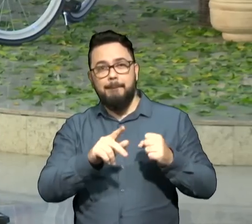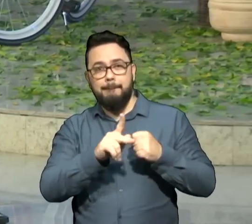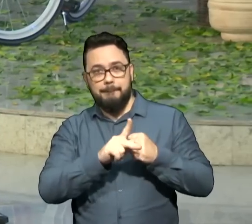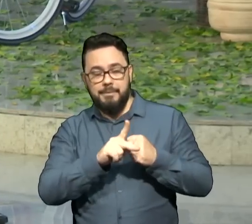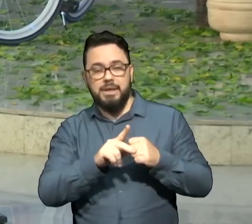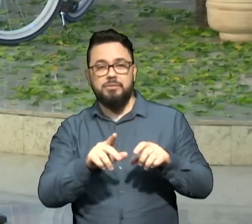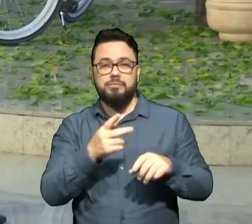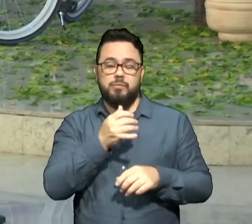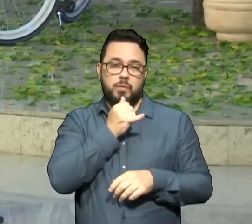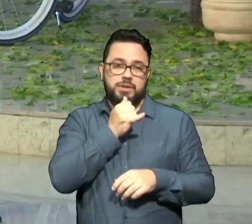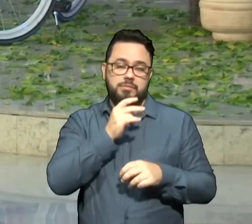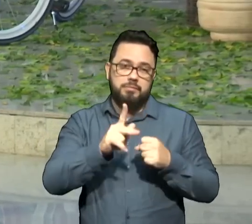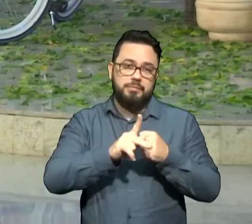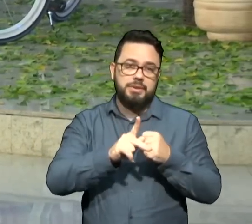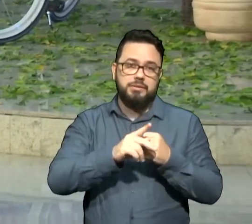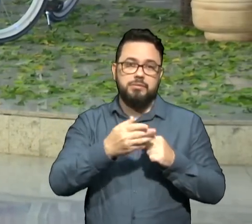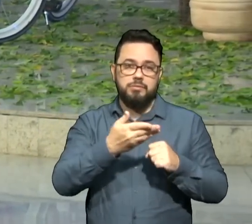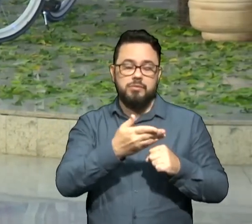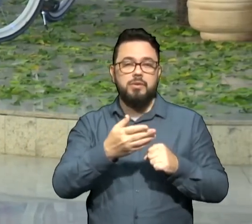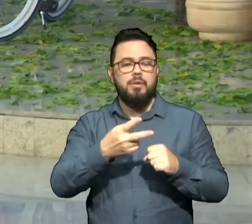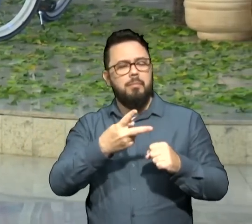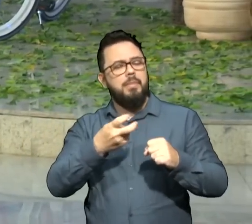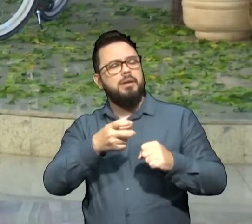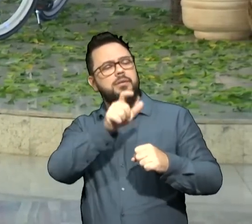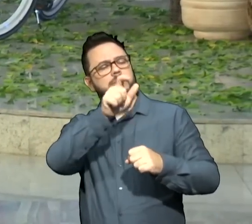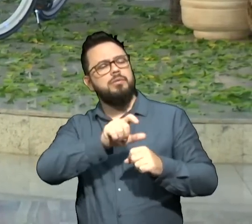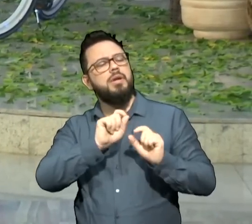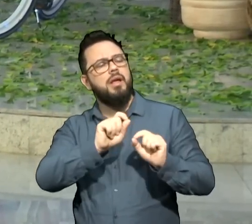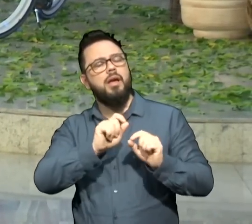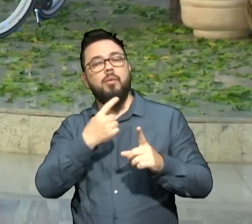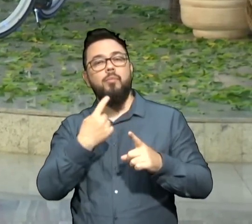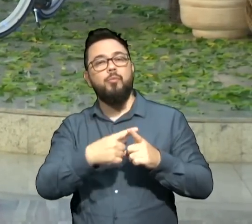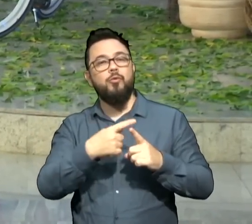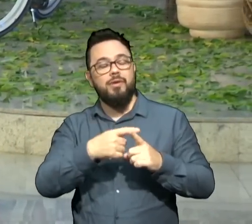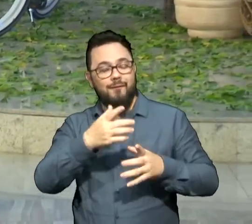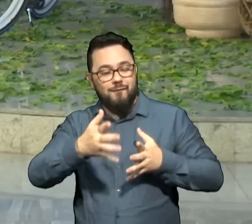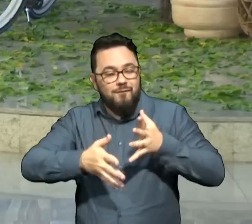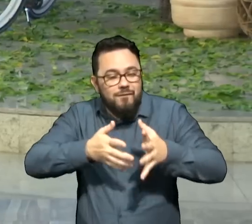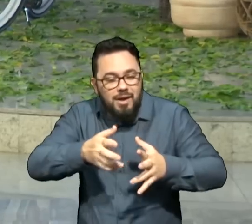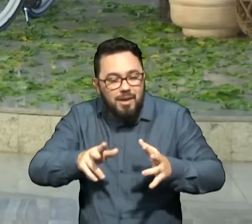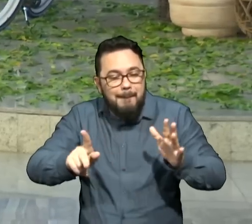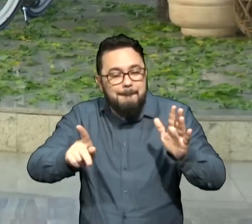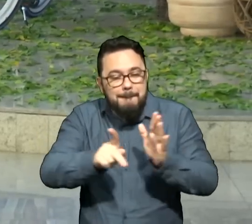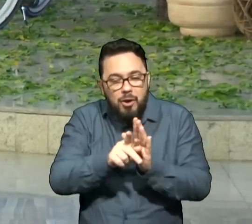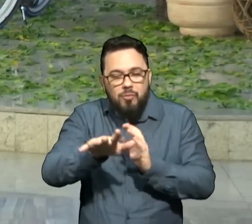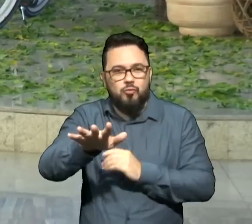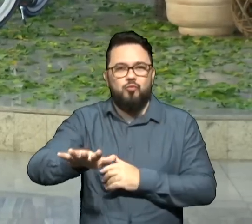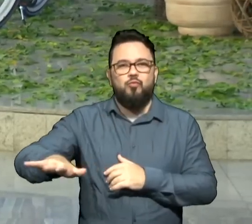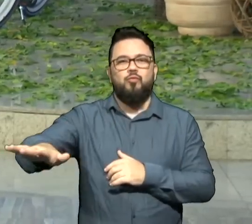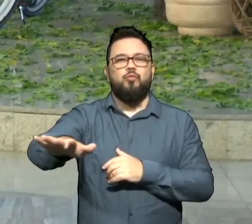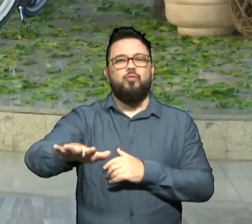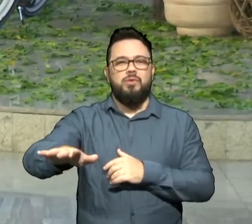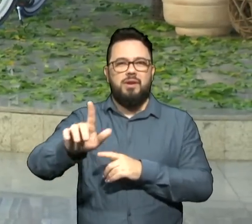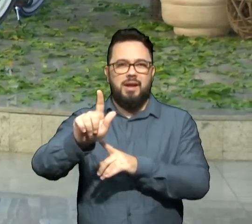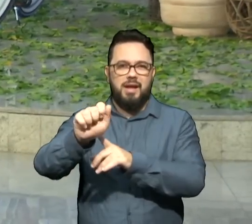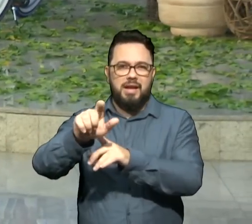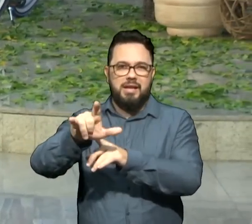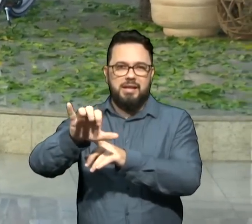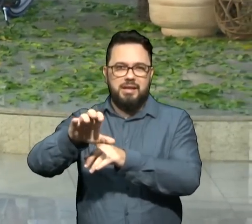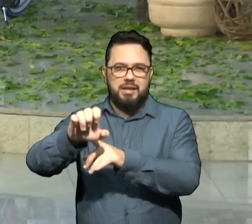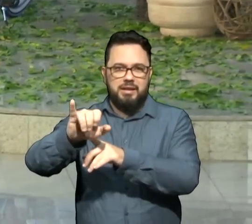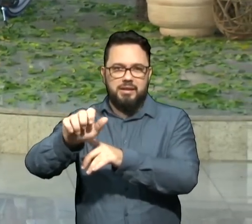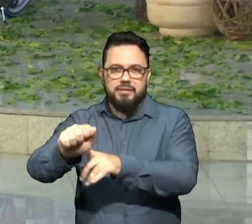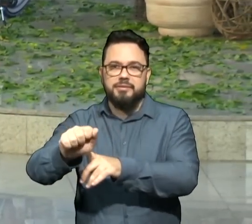Sacerdote por causa do jeito de Pedro falar ele falava como alguém que era da Galileia lembra a pergunta Será que